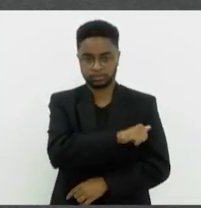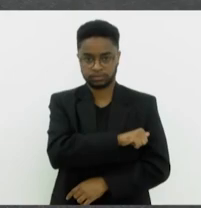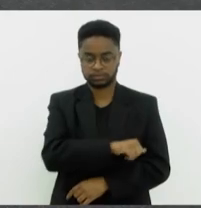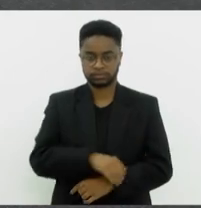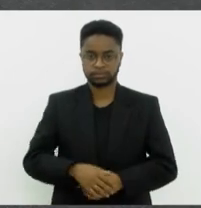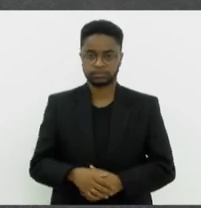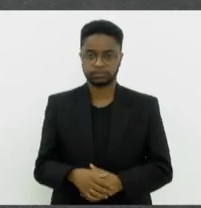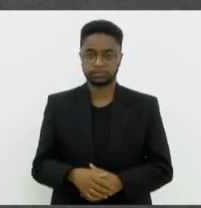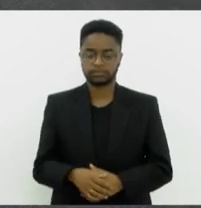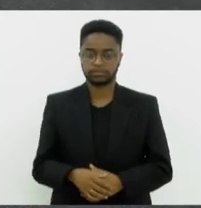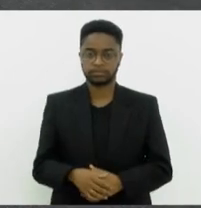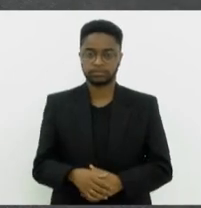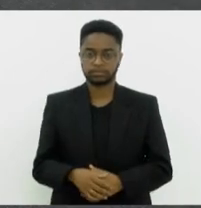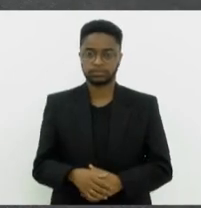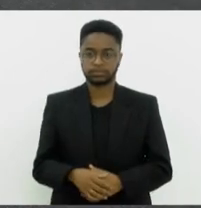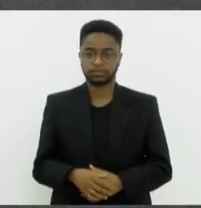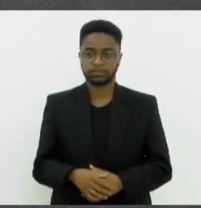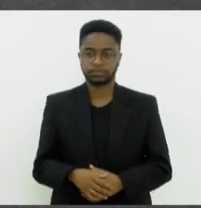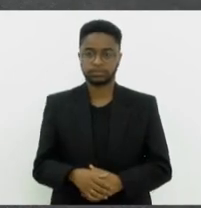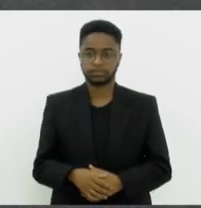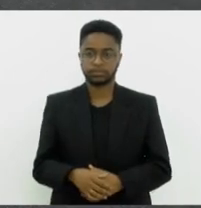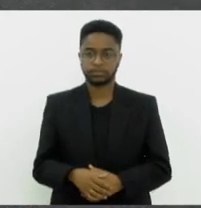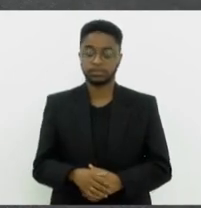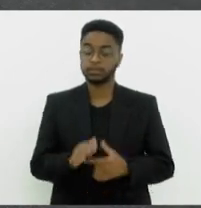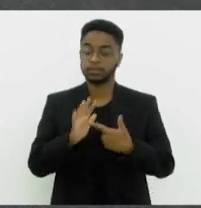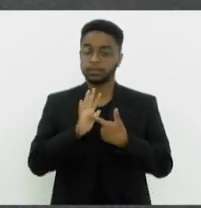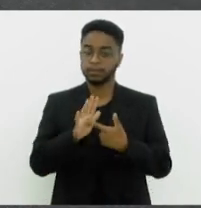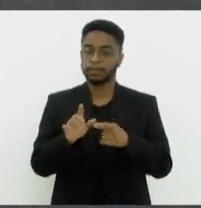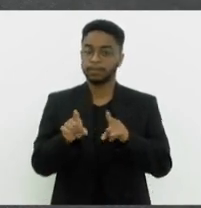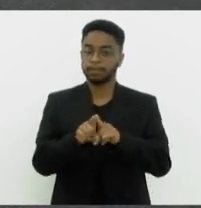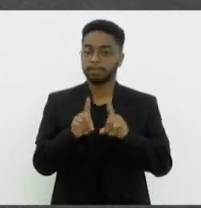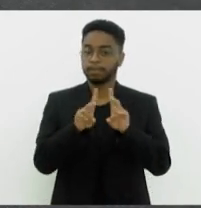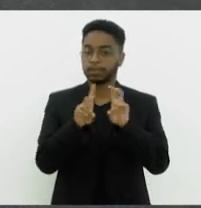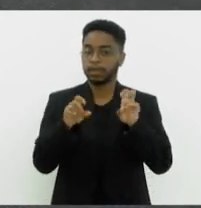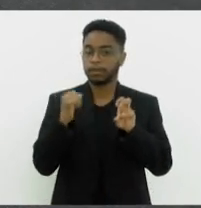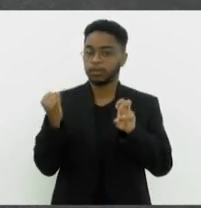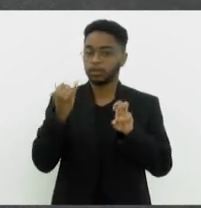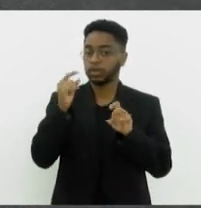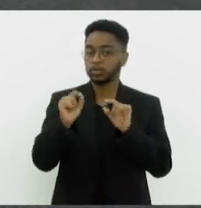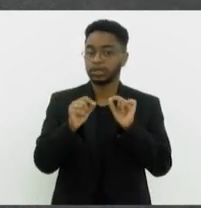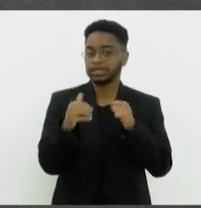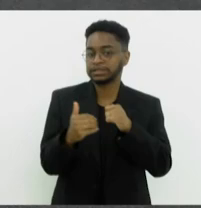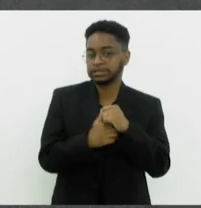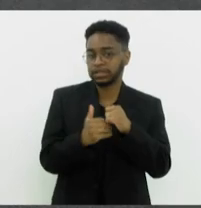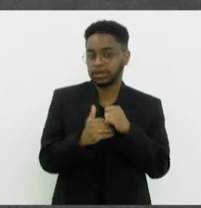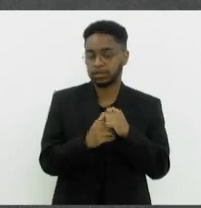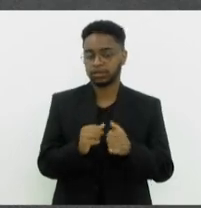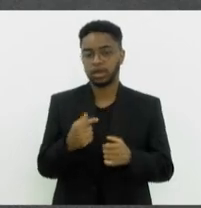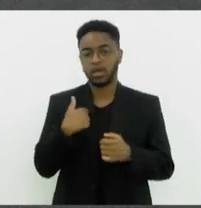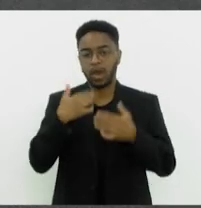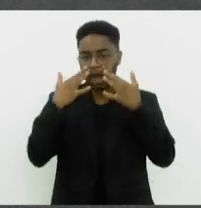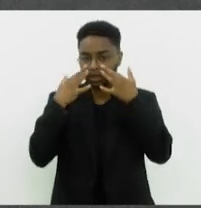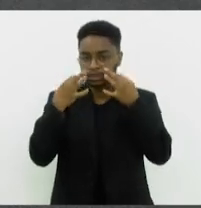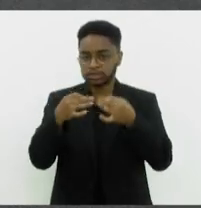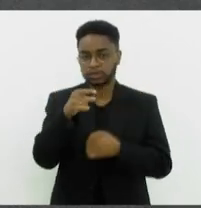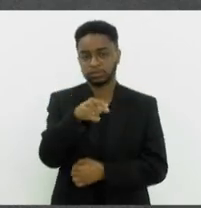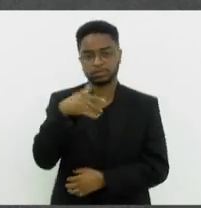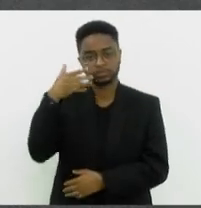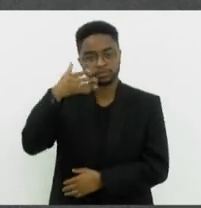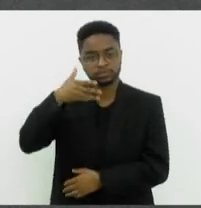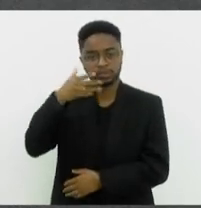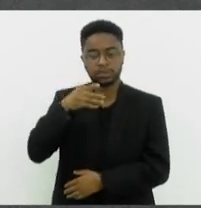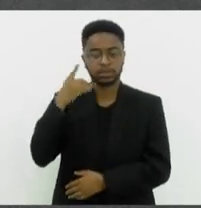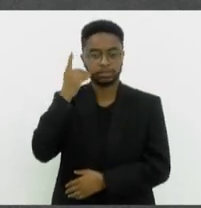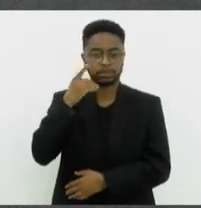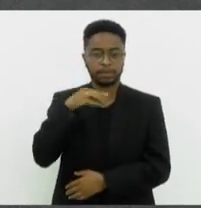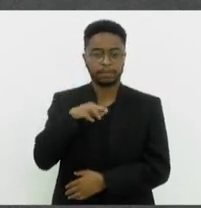e que traz também essa questão tão fundamental como do sigilo. Fiquei atenta aqui à fala da deputada Marta